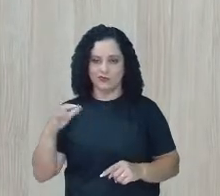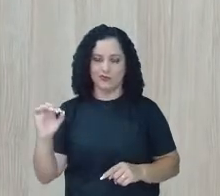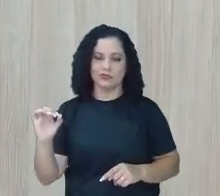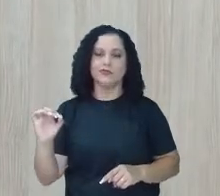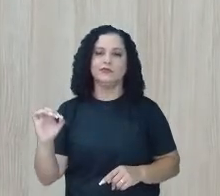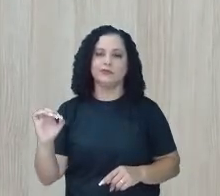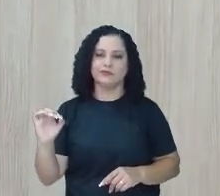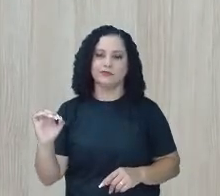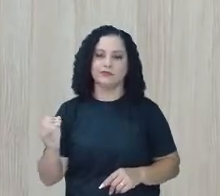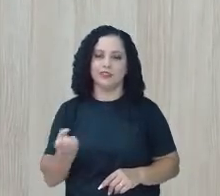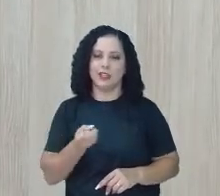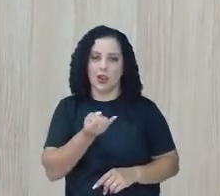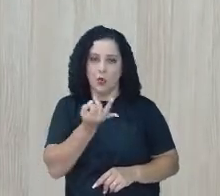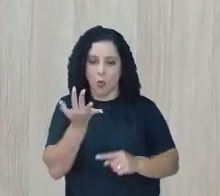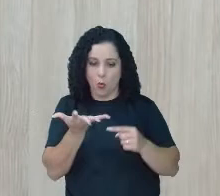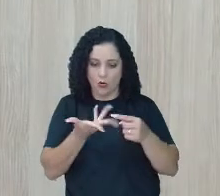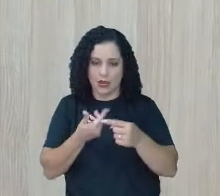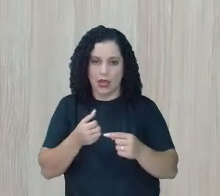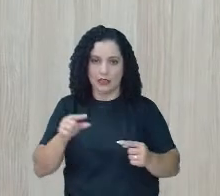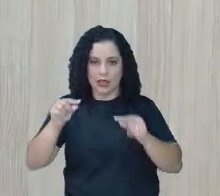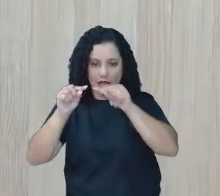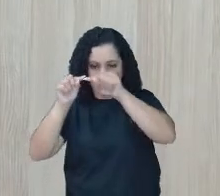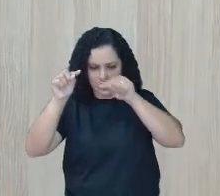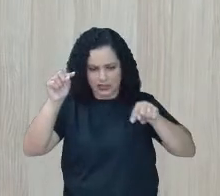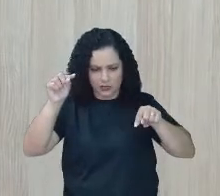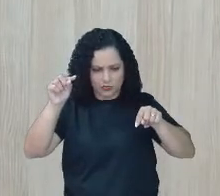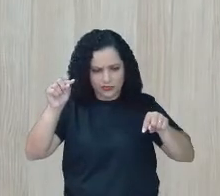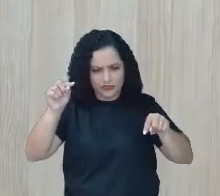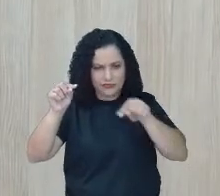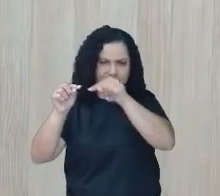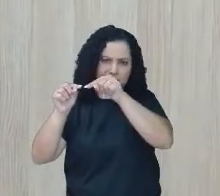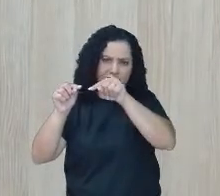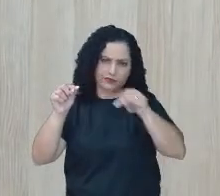eu vou estar contando tanto indo quanto vindo, né? Eu vou estar contando essa